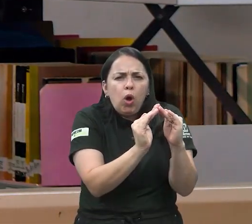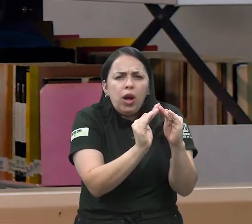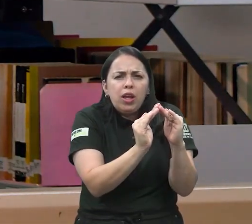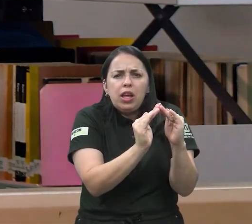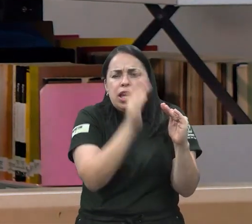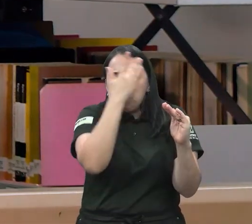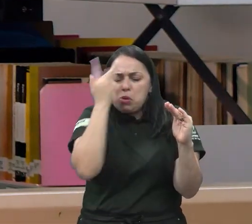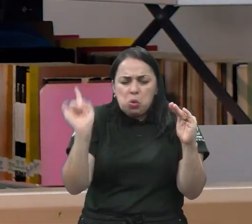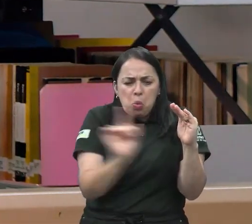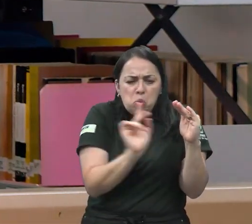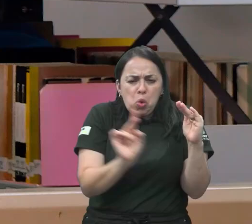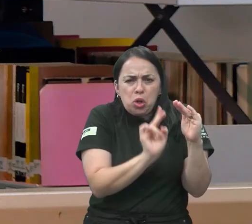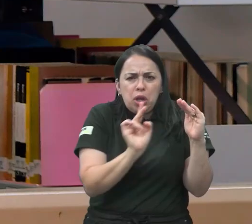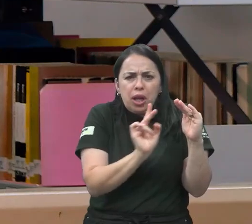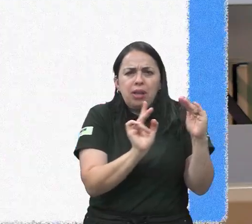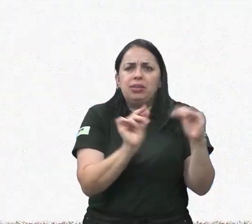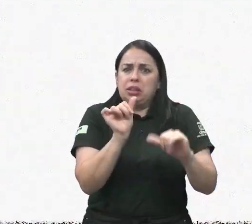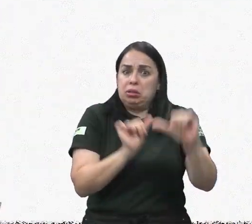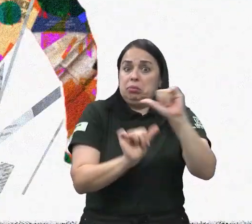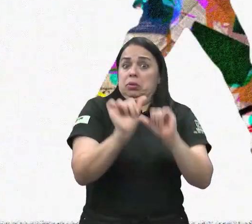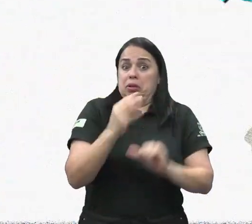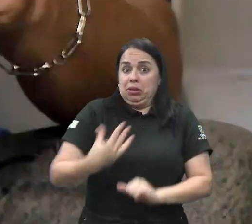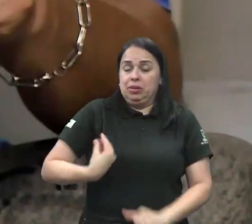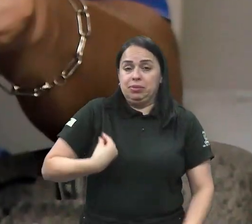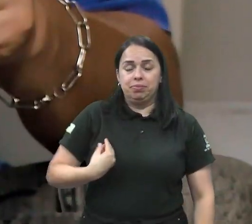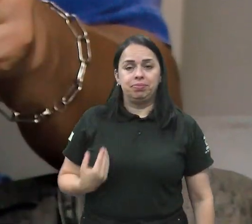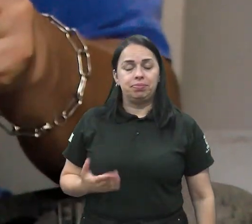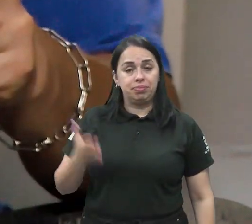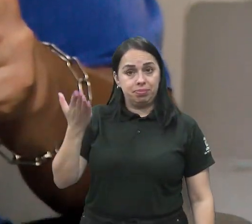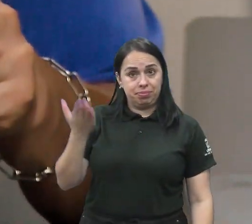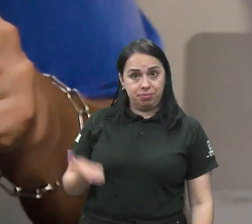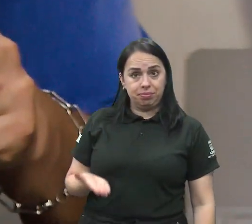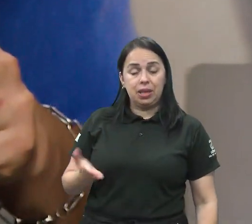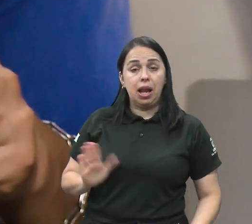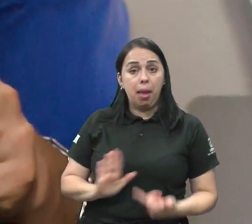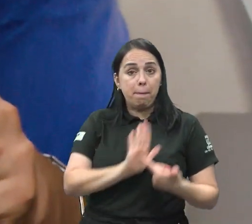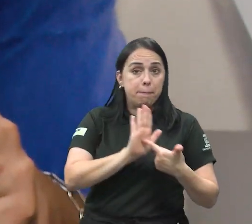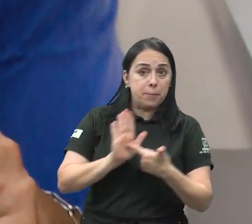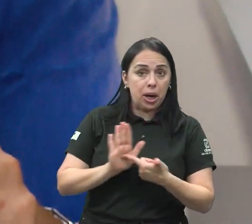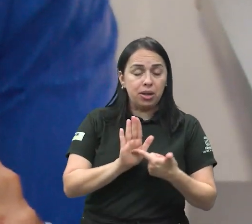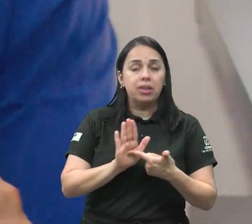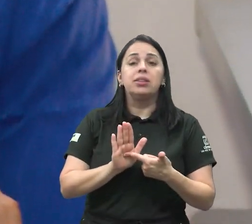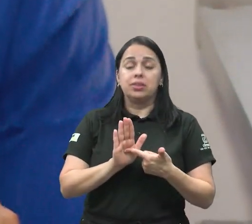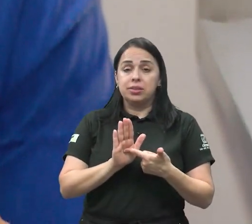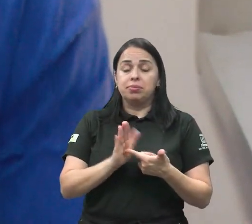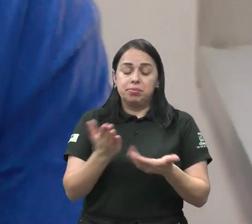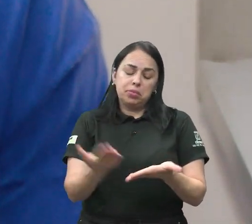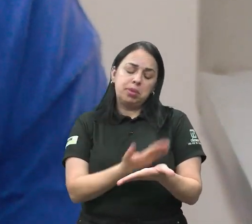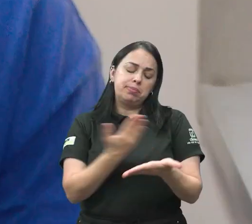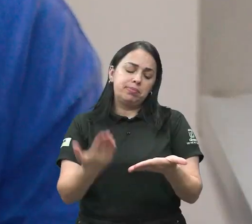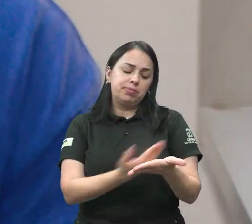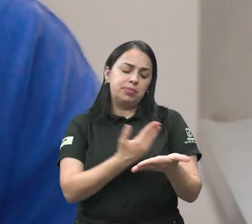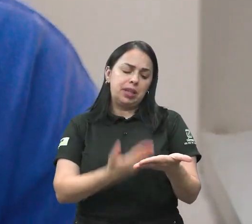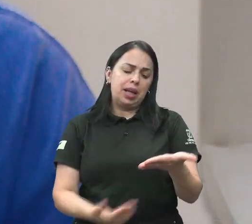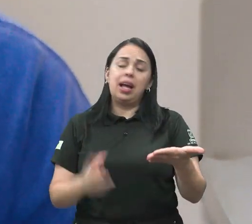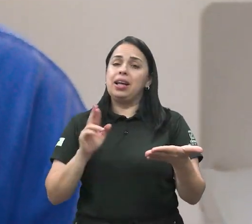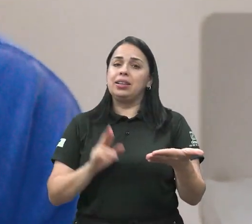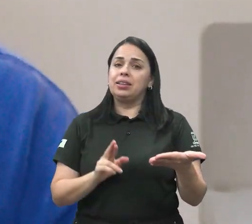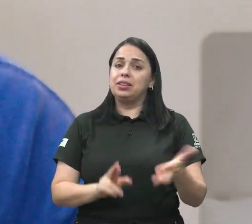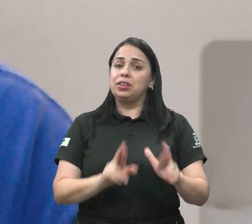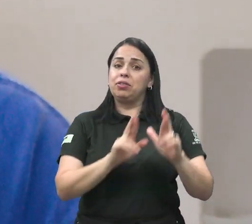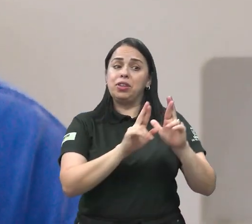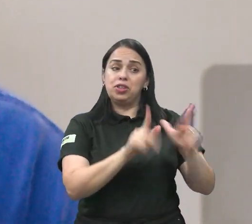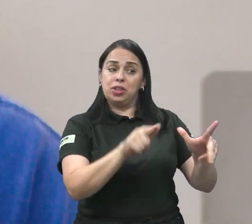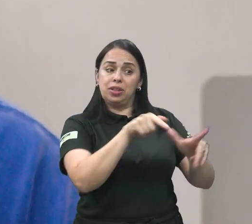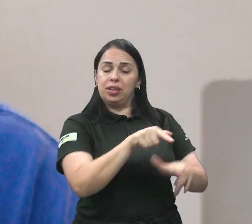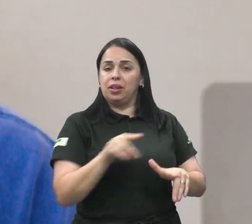que abriga e muda aqueles que vivem lá. Aloysio Azevedo ainda mostra em O Cortiço a principal diferença entre